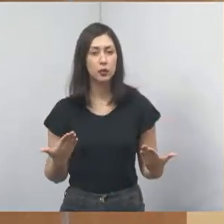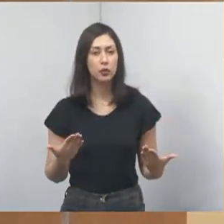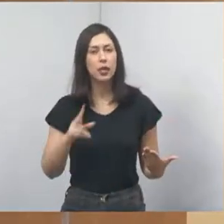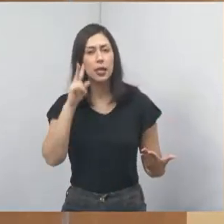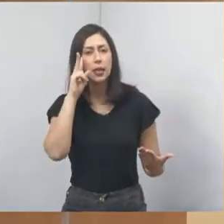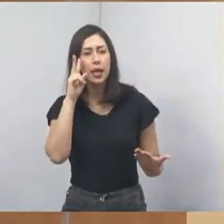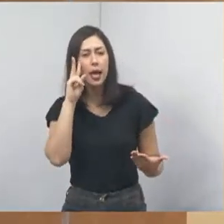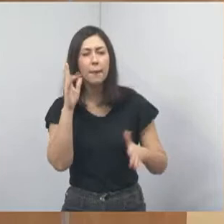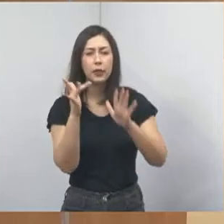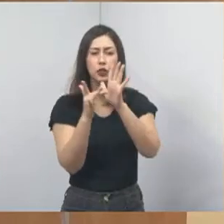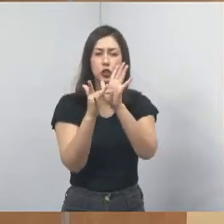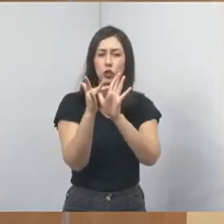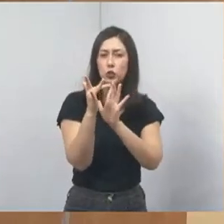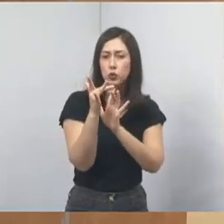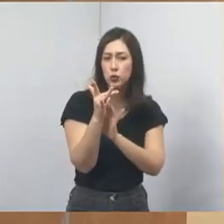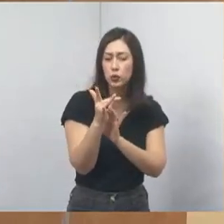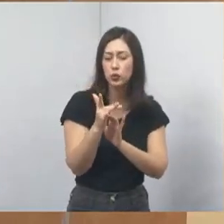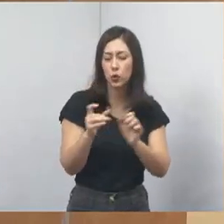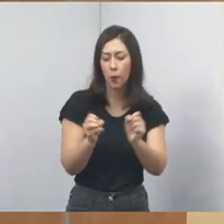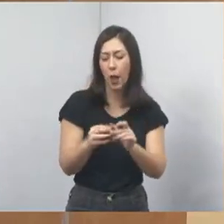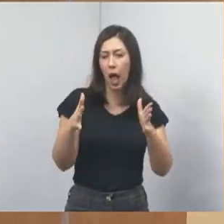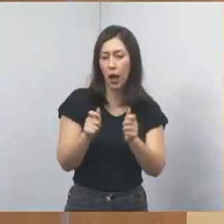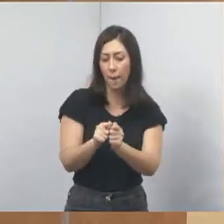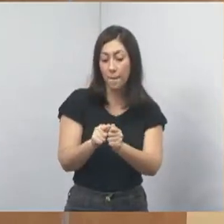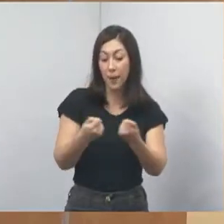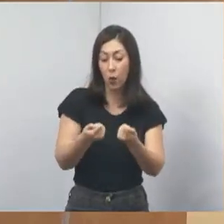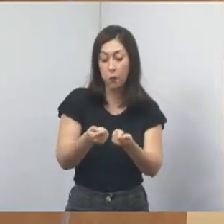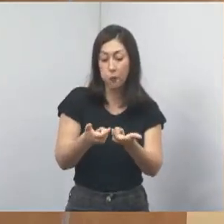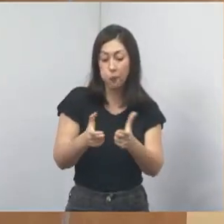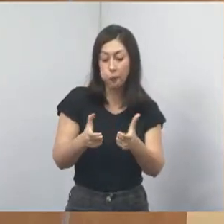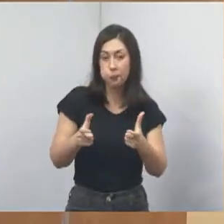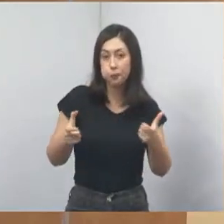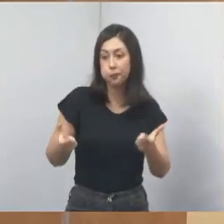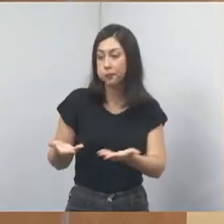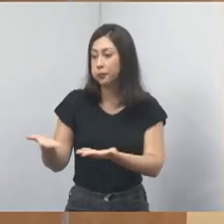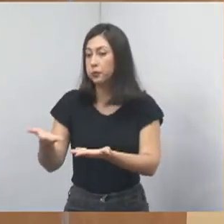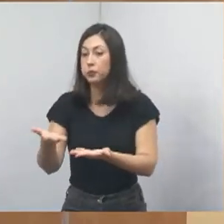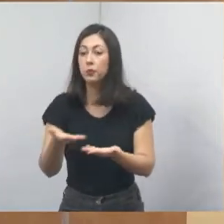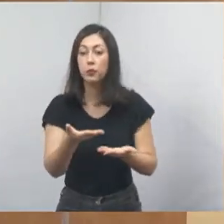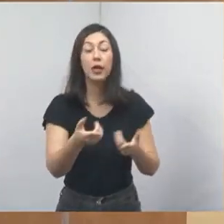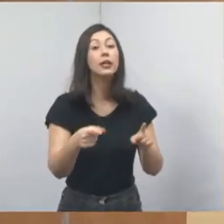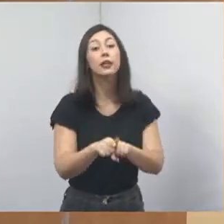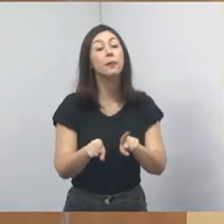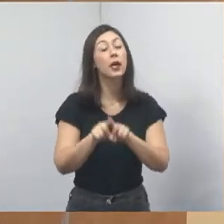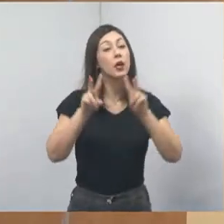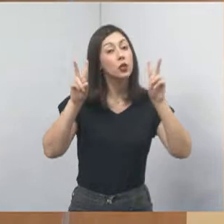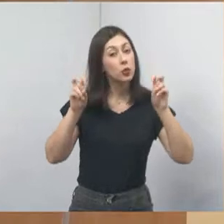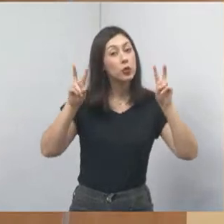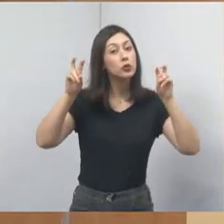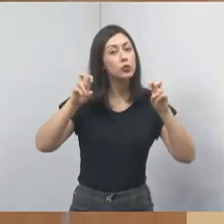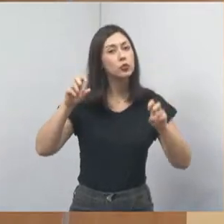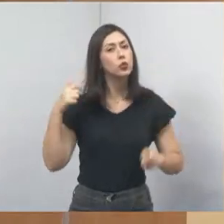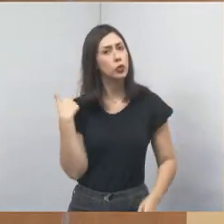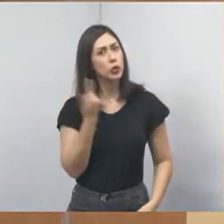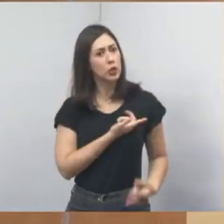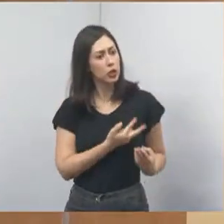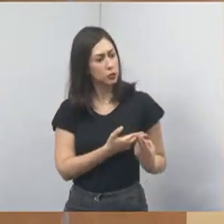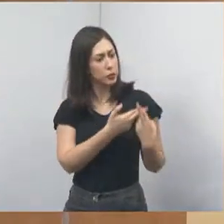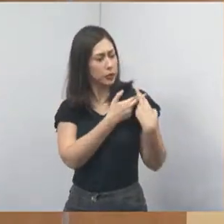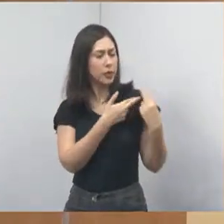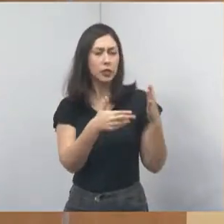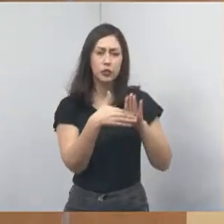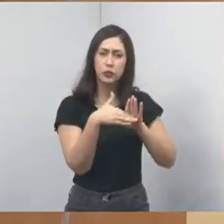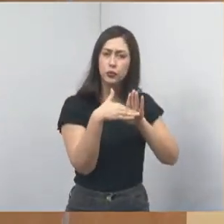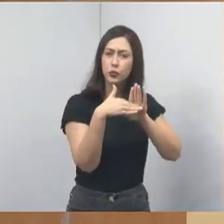da distribuição dos pães, o mandato que é o lema da campanha da fraternidade, dai-lhes vós mesmos de comer, ilumina